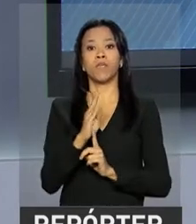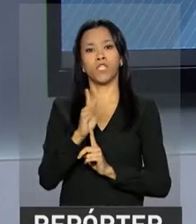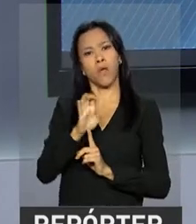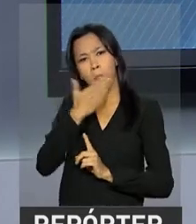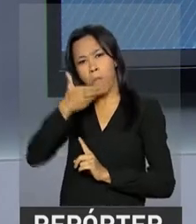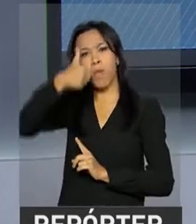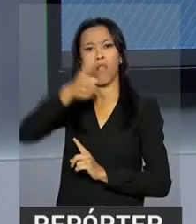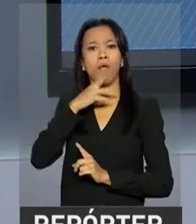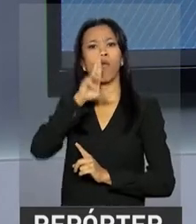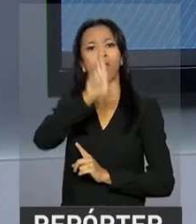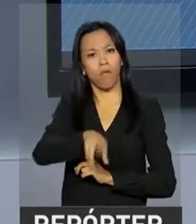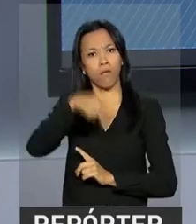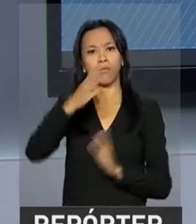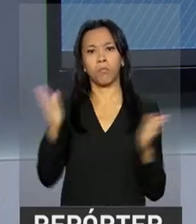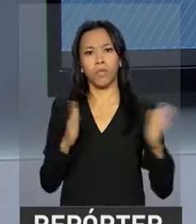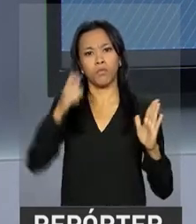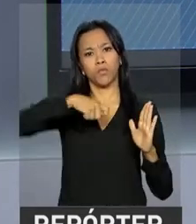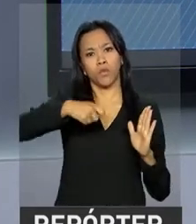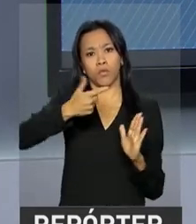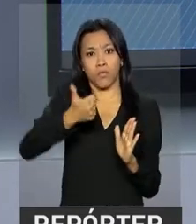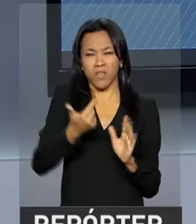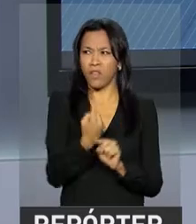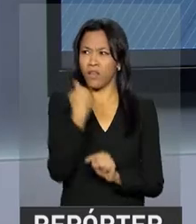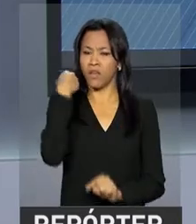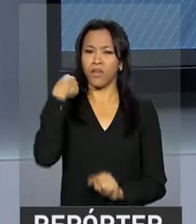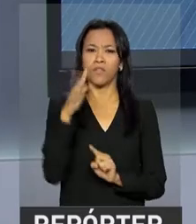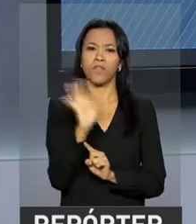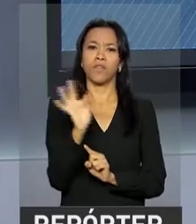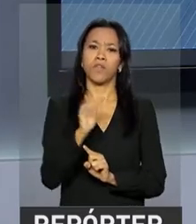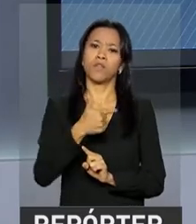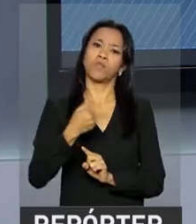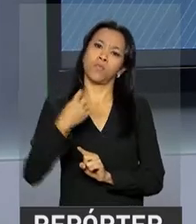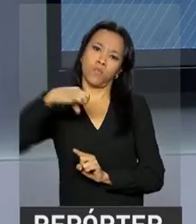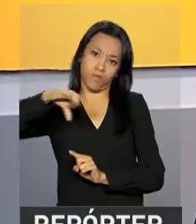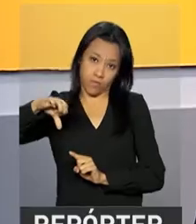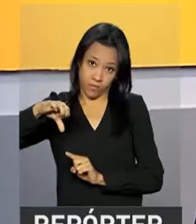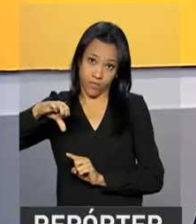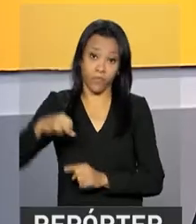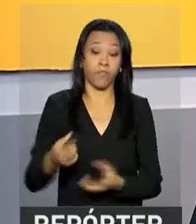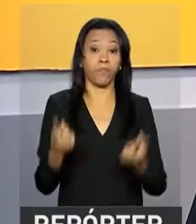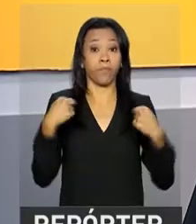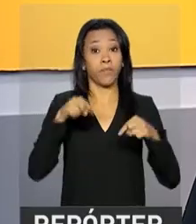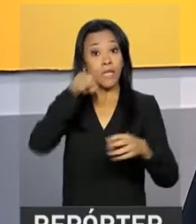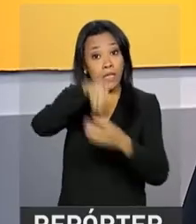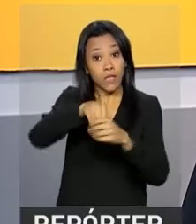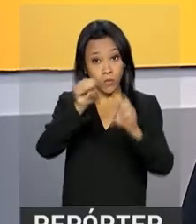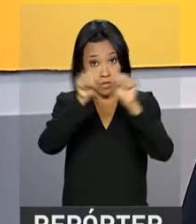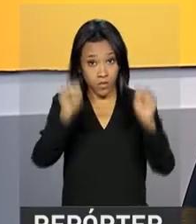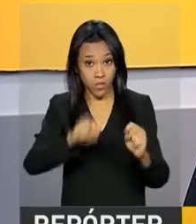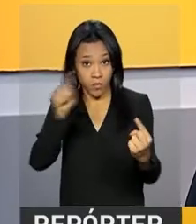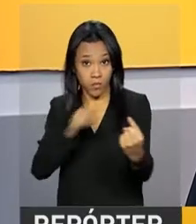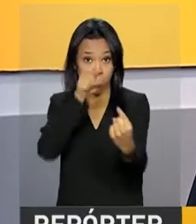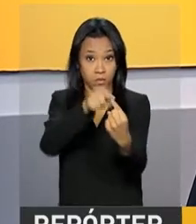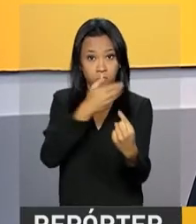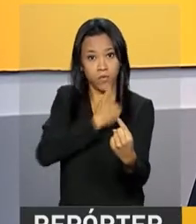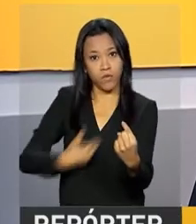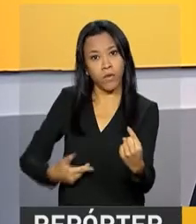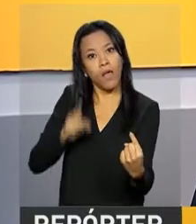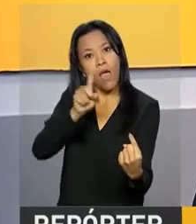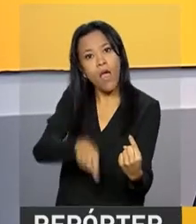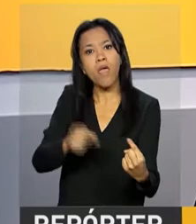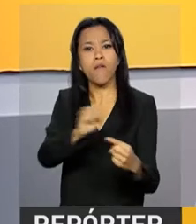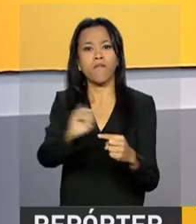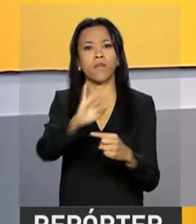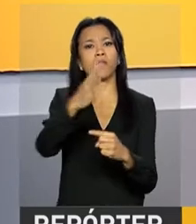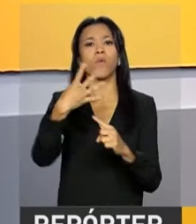para 12 meses desde fevereiro de 1999. No sistema de metas, o objetivo atual é a inflação